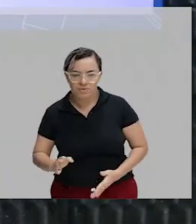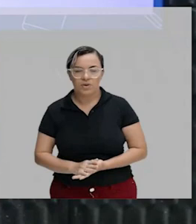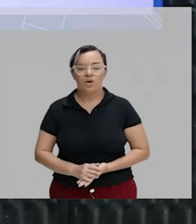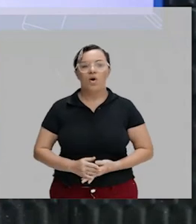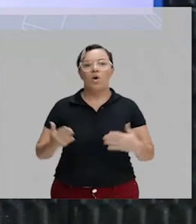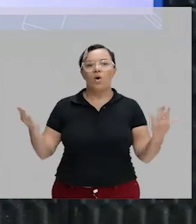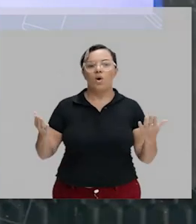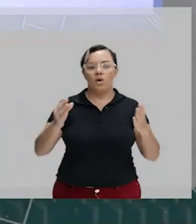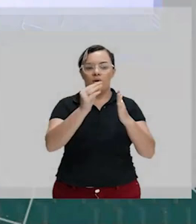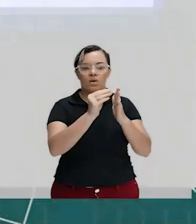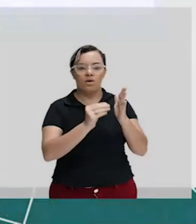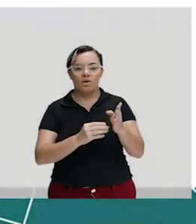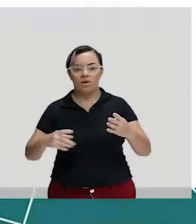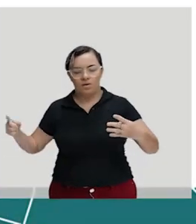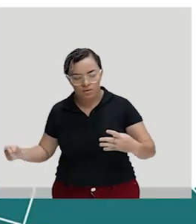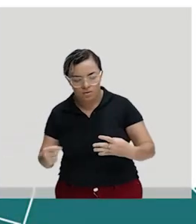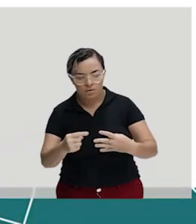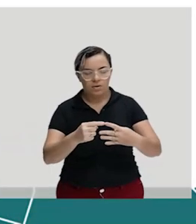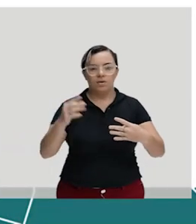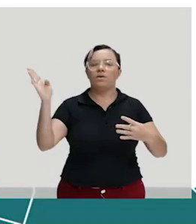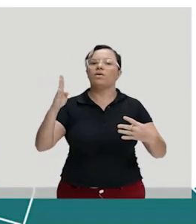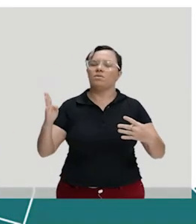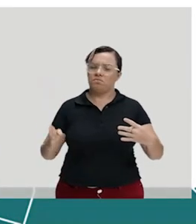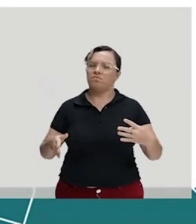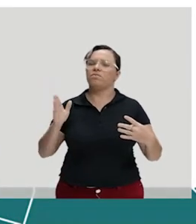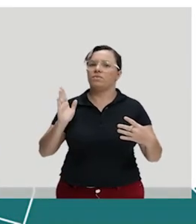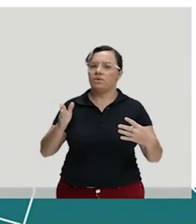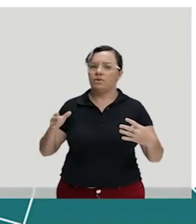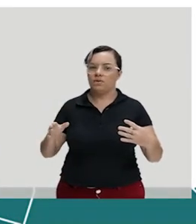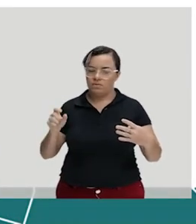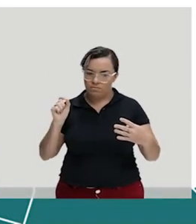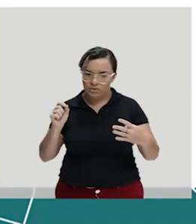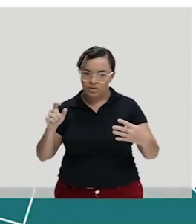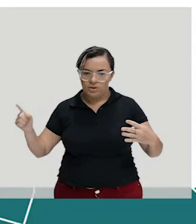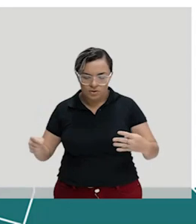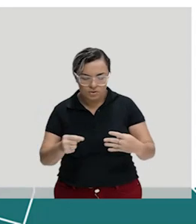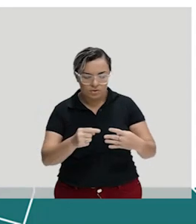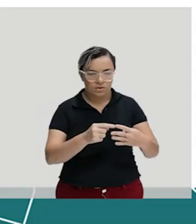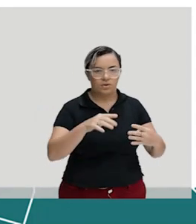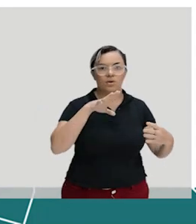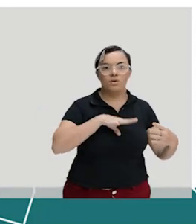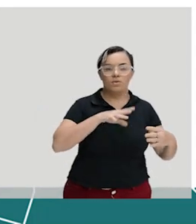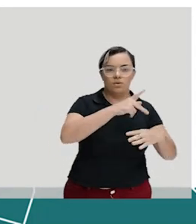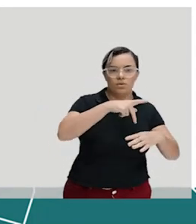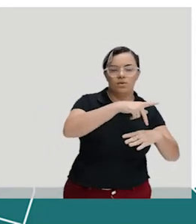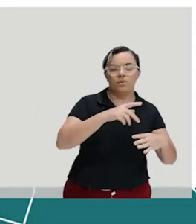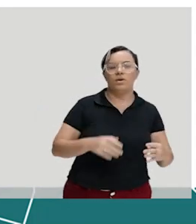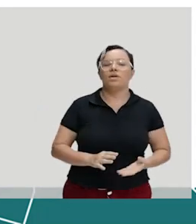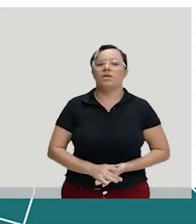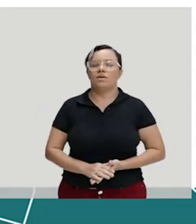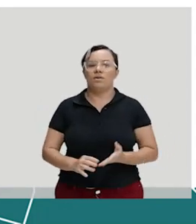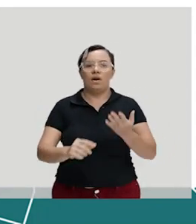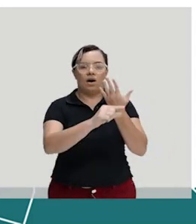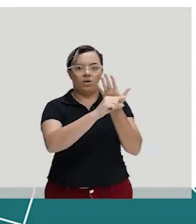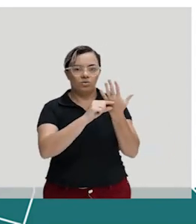Brasil né simbolismo lembra símbolo já falamos disso já vimos o simbolismo em Portugal até citei autores brasileiros na aula